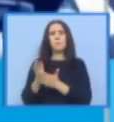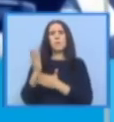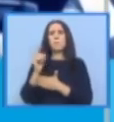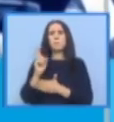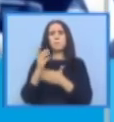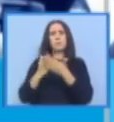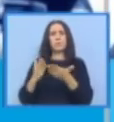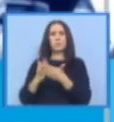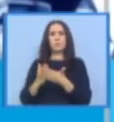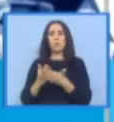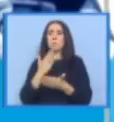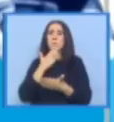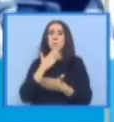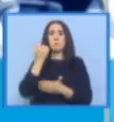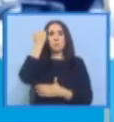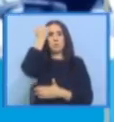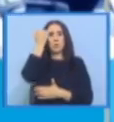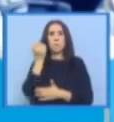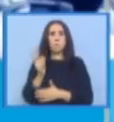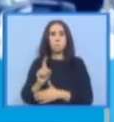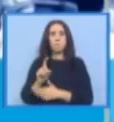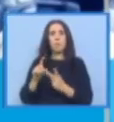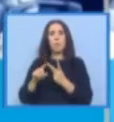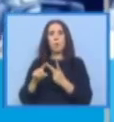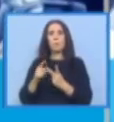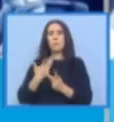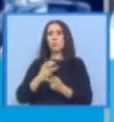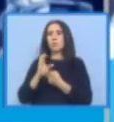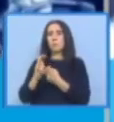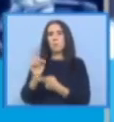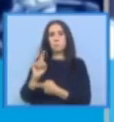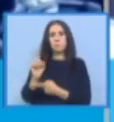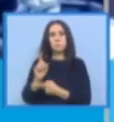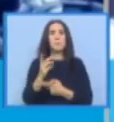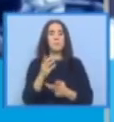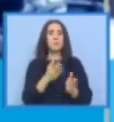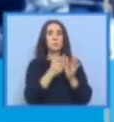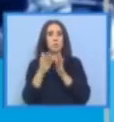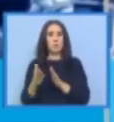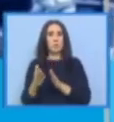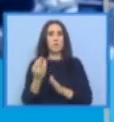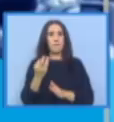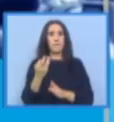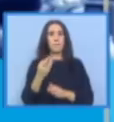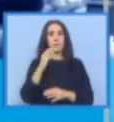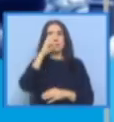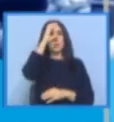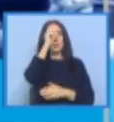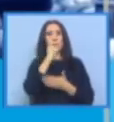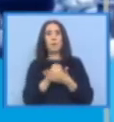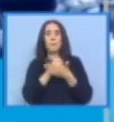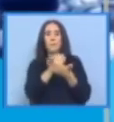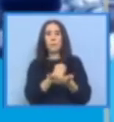estudos, pelo menos para o nível de mestrado ou ao nível de doutoramento. E, por outro lado, aquilo que são os apoios do Estado,